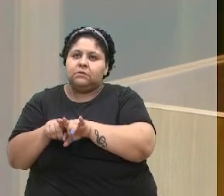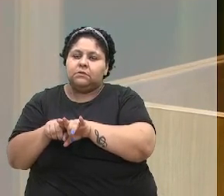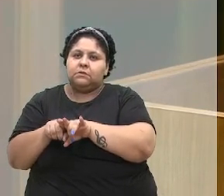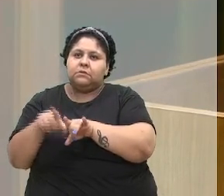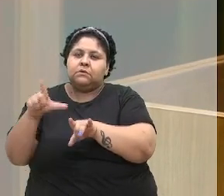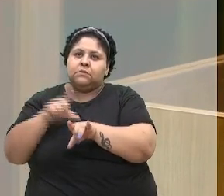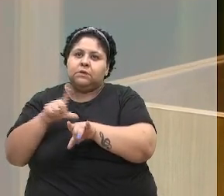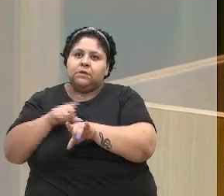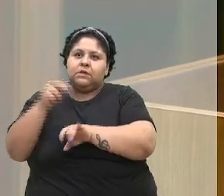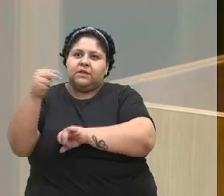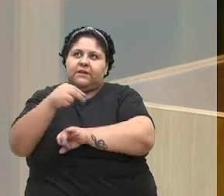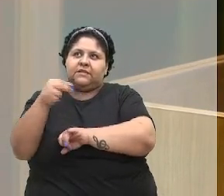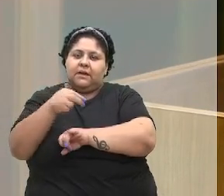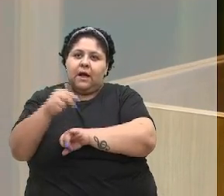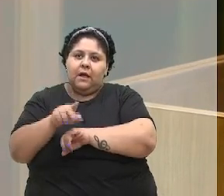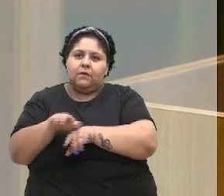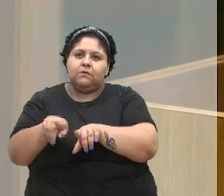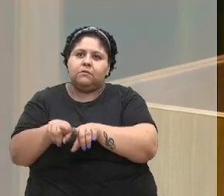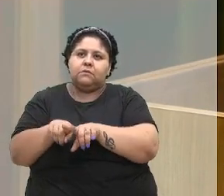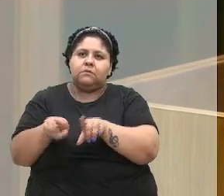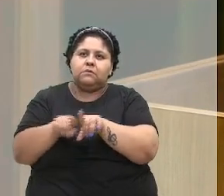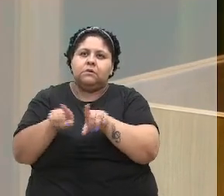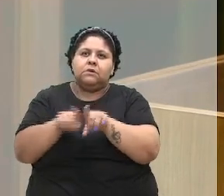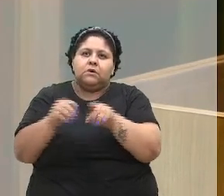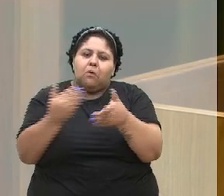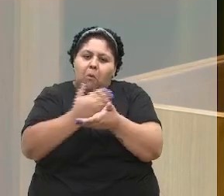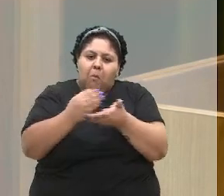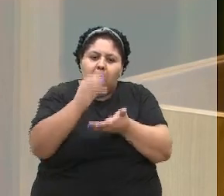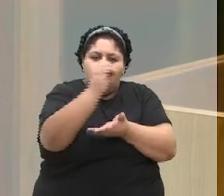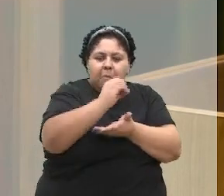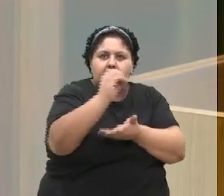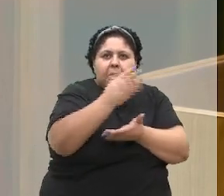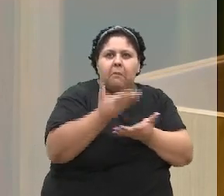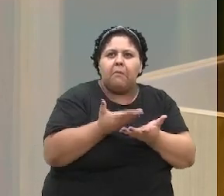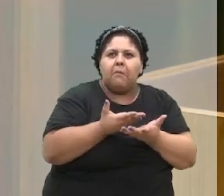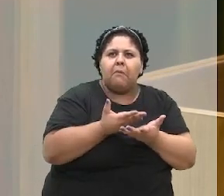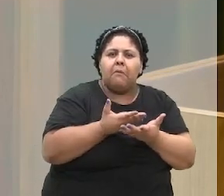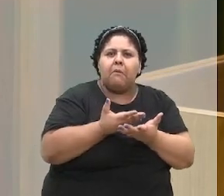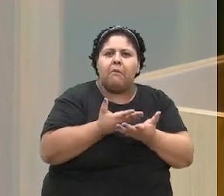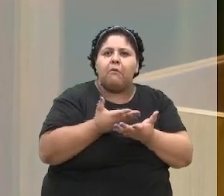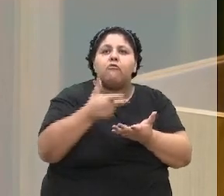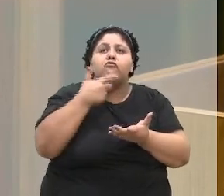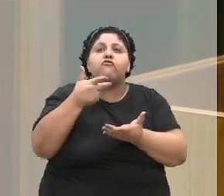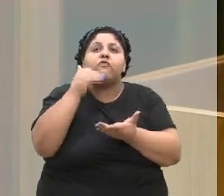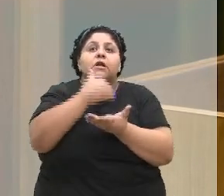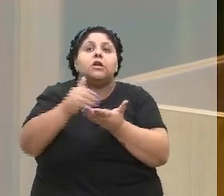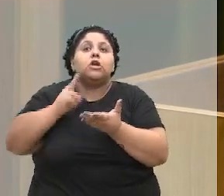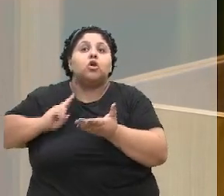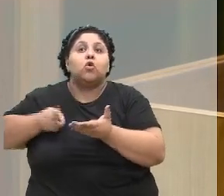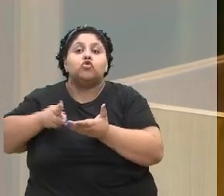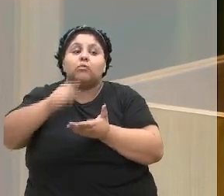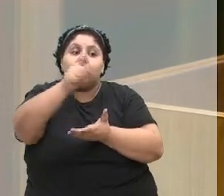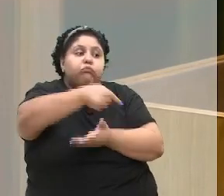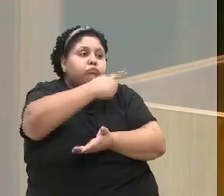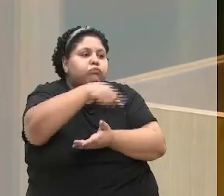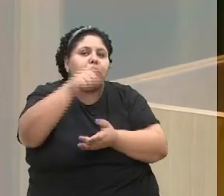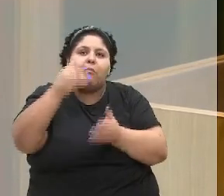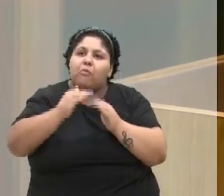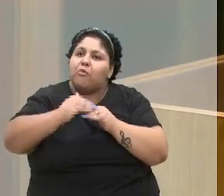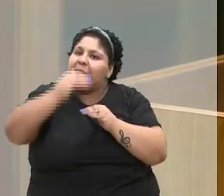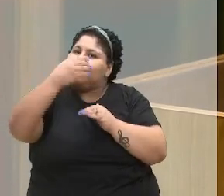em novembro. Mas o pedido está desde outubro. Fomos falar com o secretário e vai continuar interditada por 6